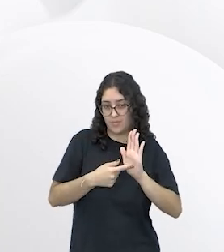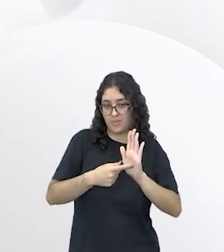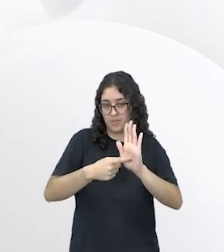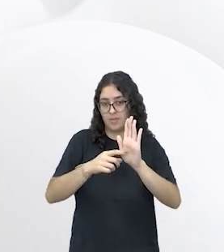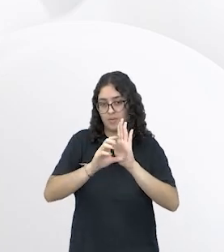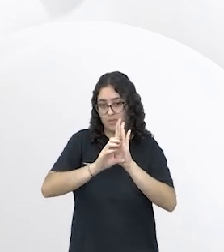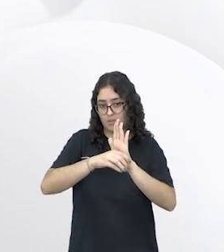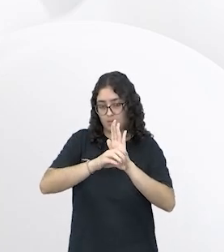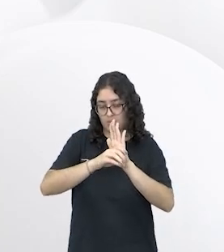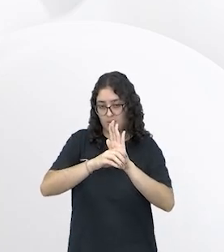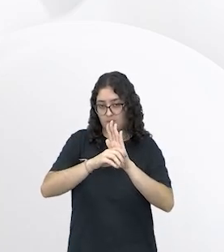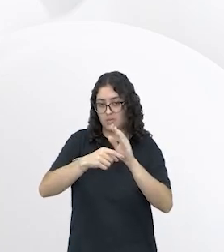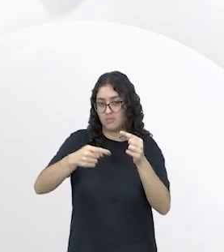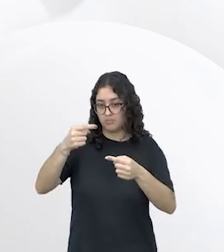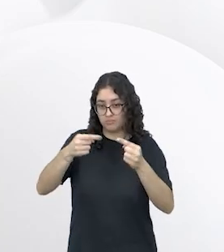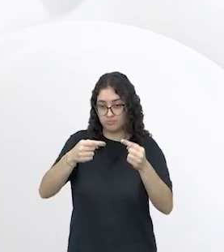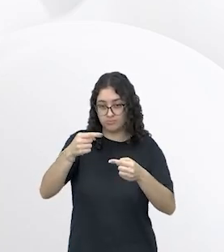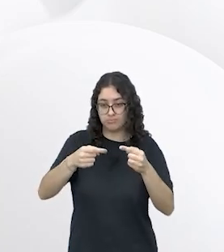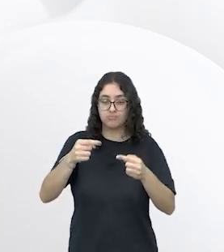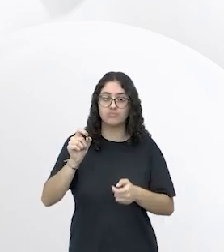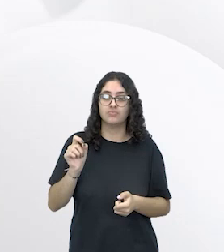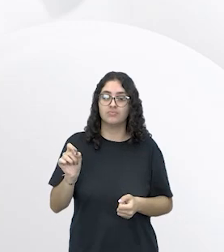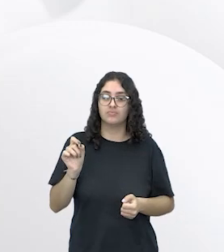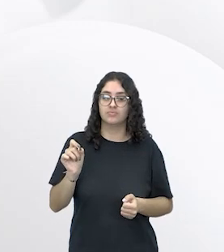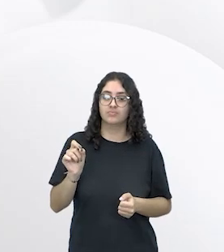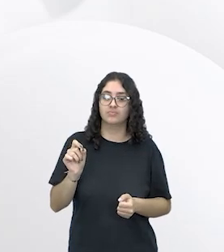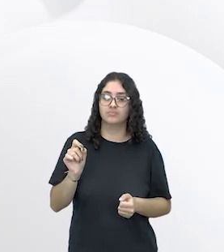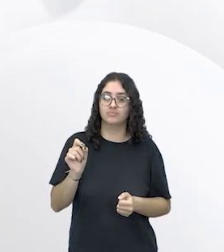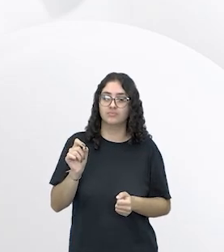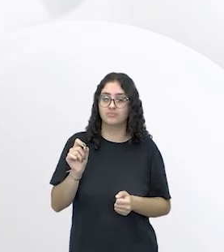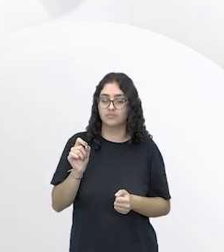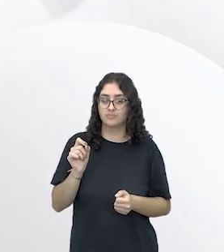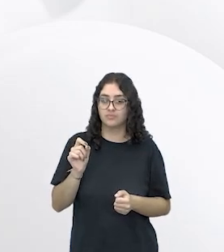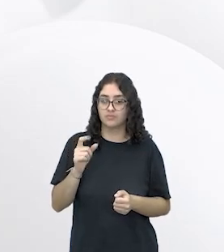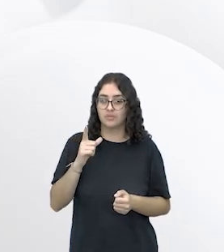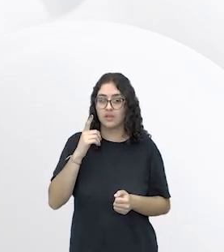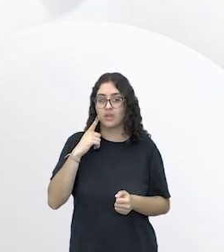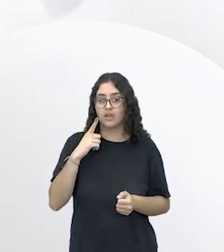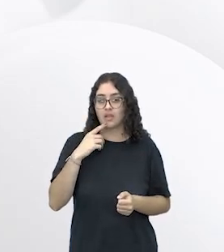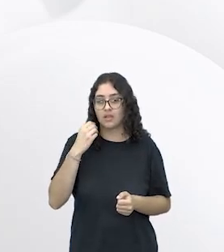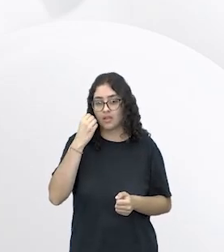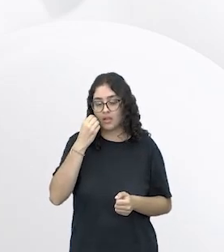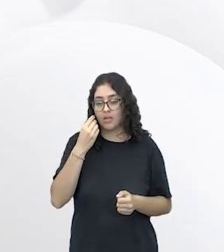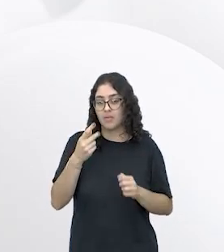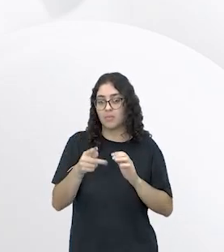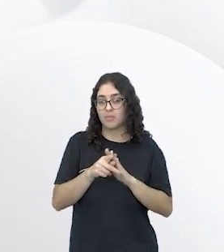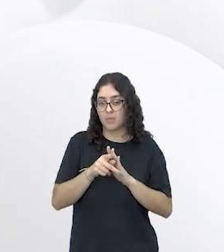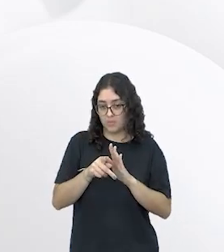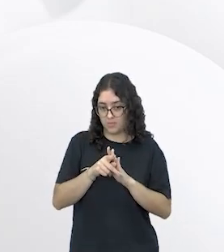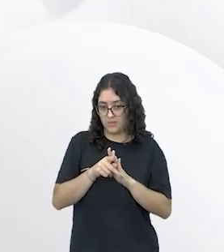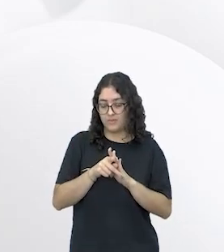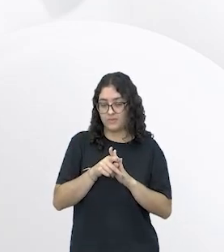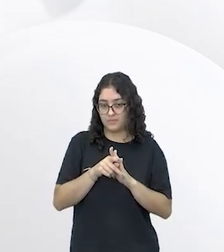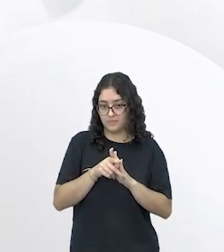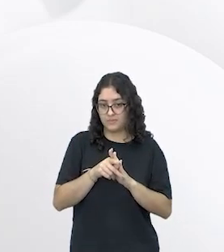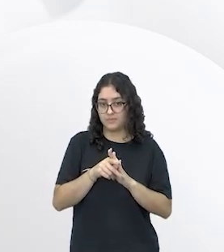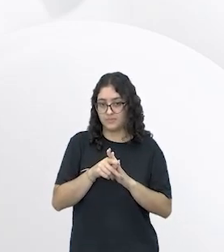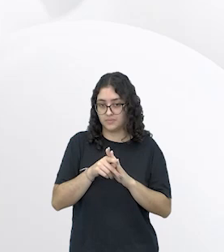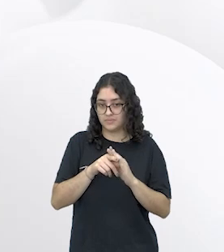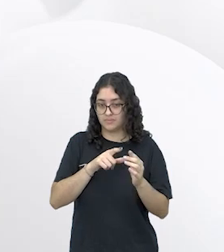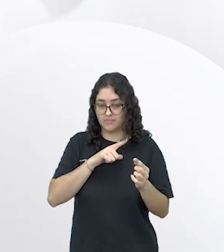os conceitos que ele ali discutiu, ele vai fazer um teste, uma questão objetiva ali. Essa